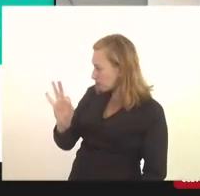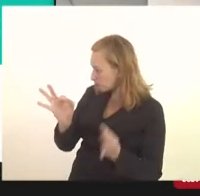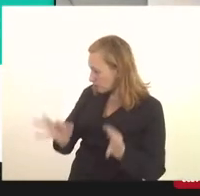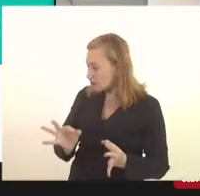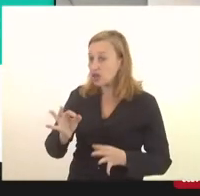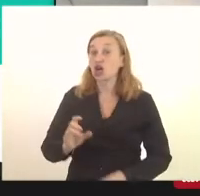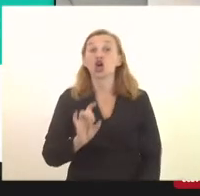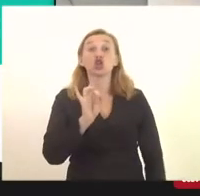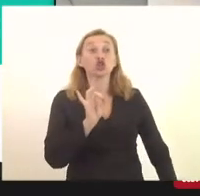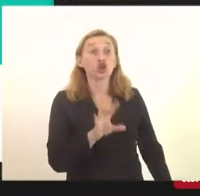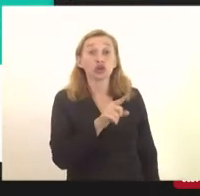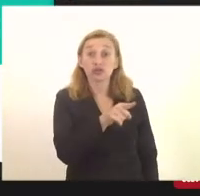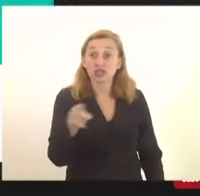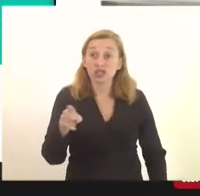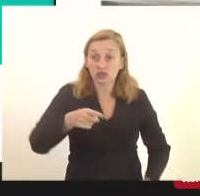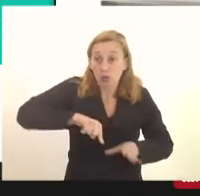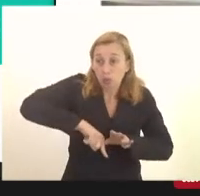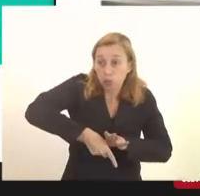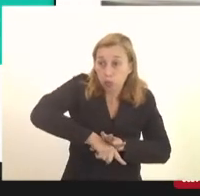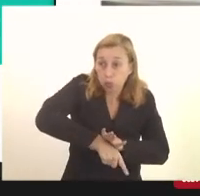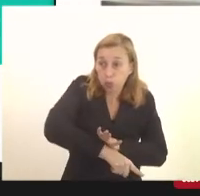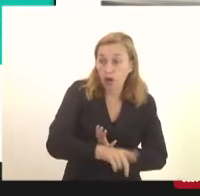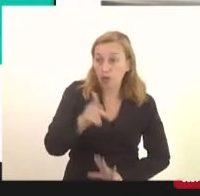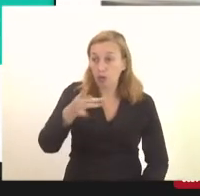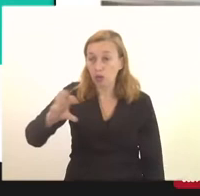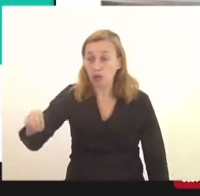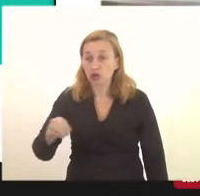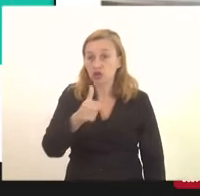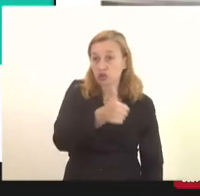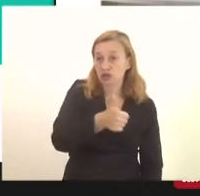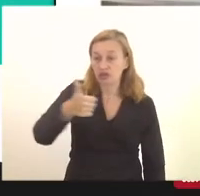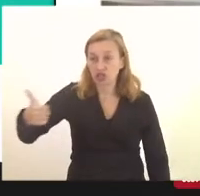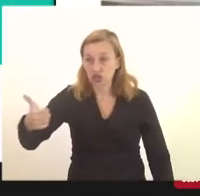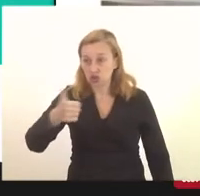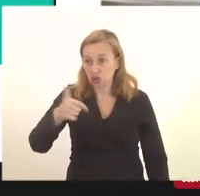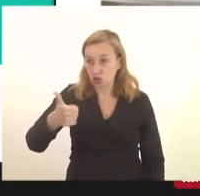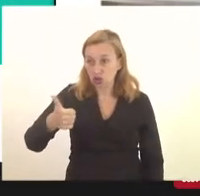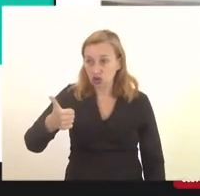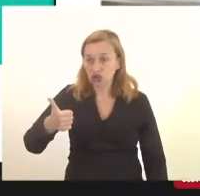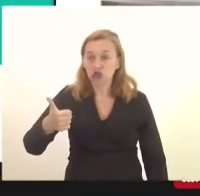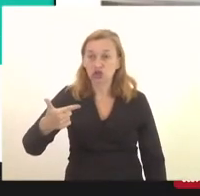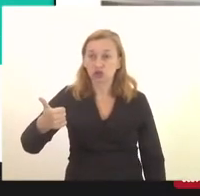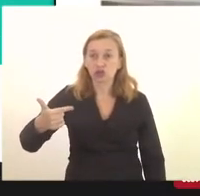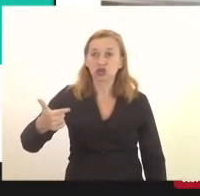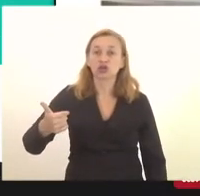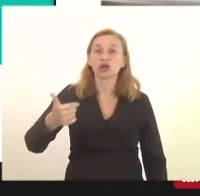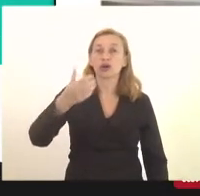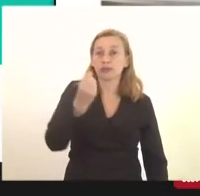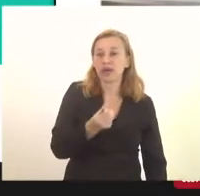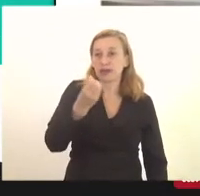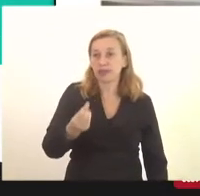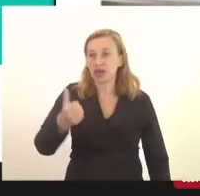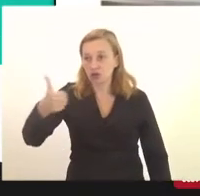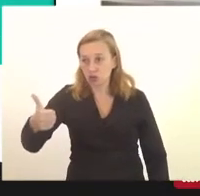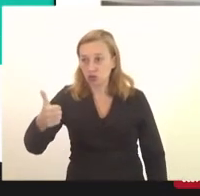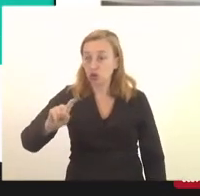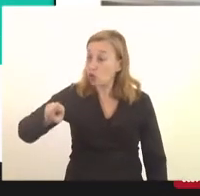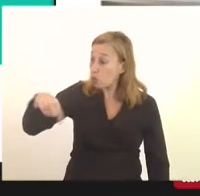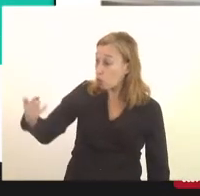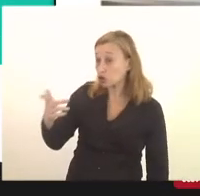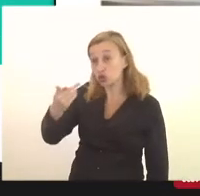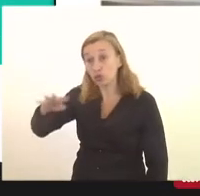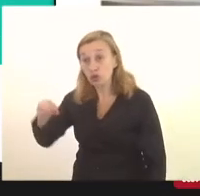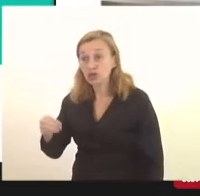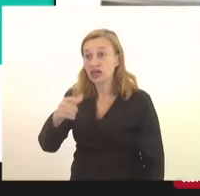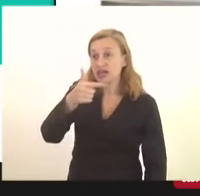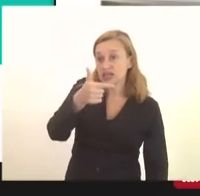Perfeito. Sendo que os senhores vão perfurar um poço em 2022 no bloco 661, outro poço no bloco